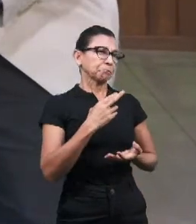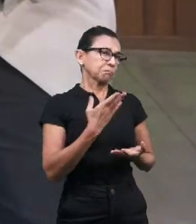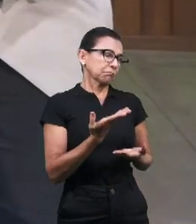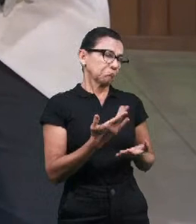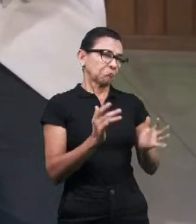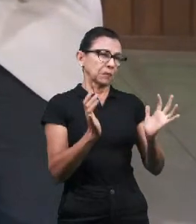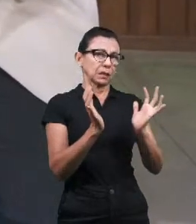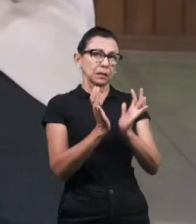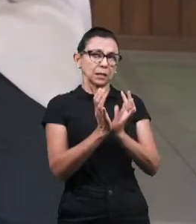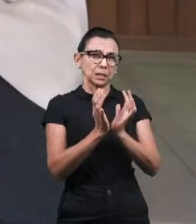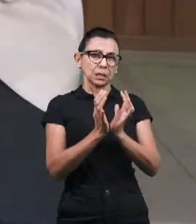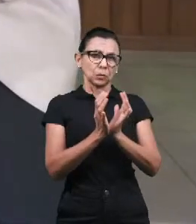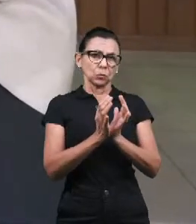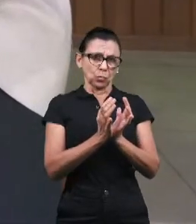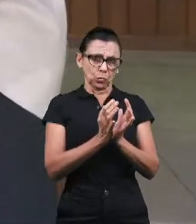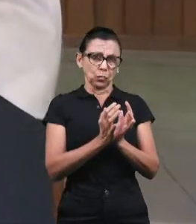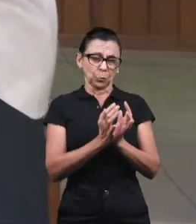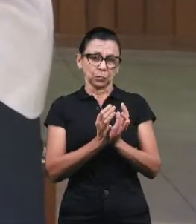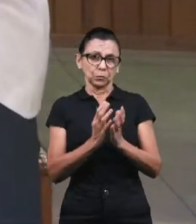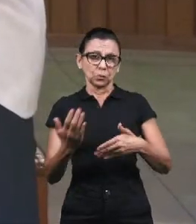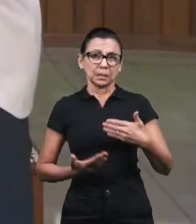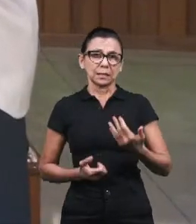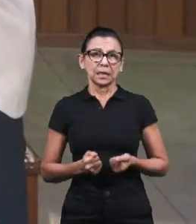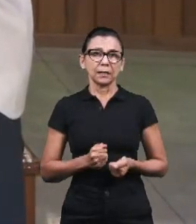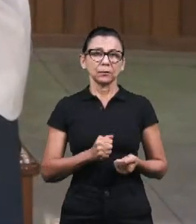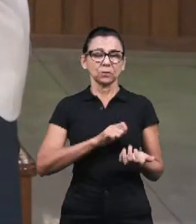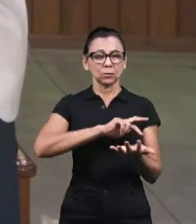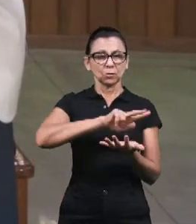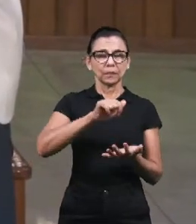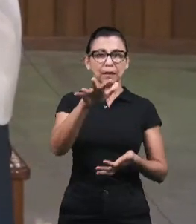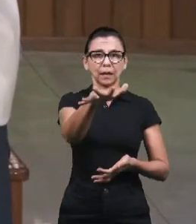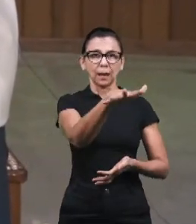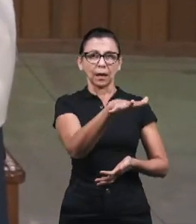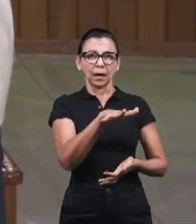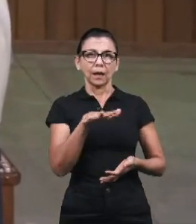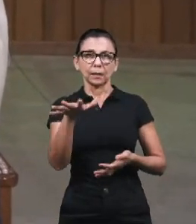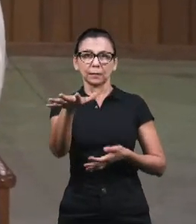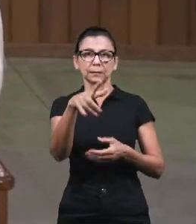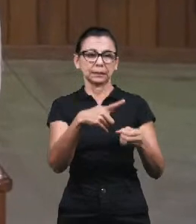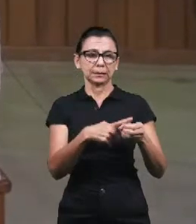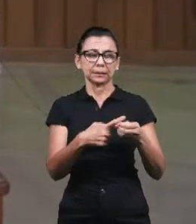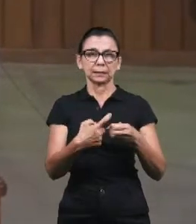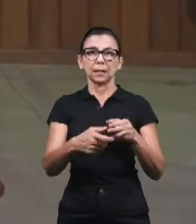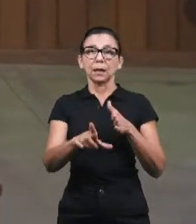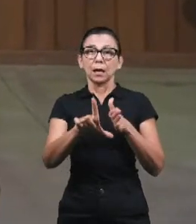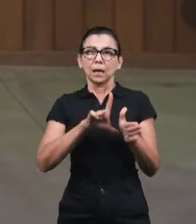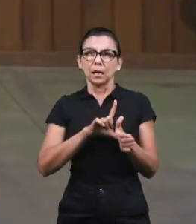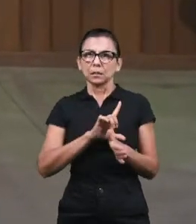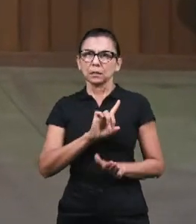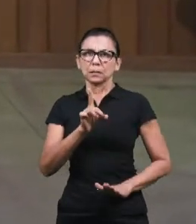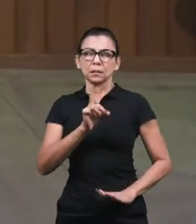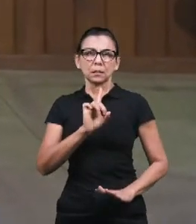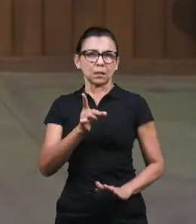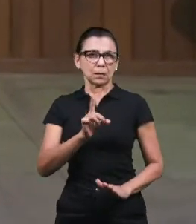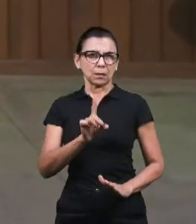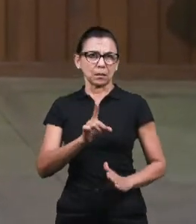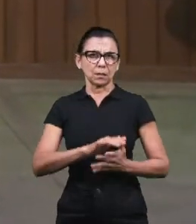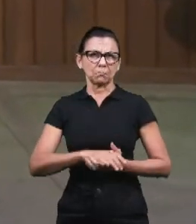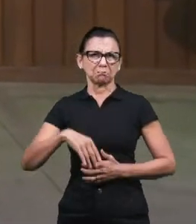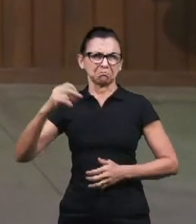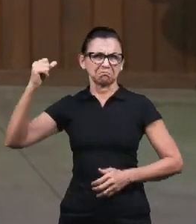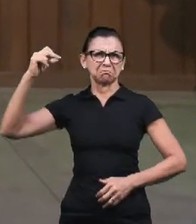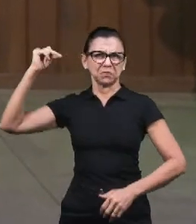por irmãos de várias áreas e de várias cidades. Antes não era assim. Lá bem